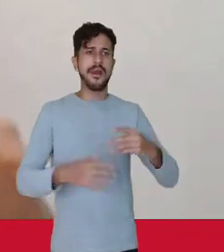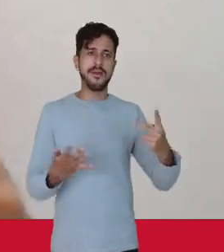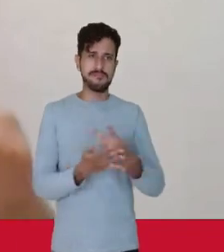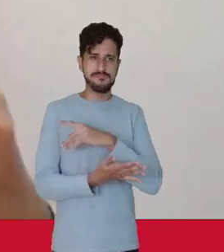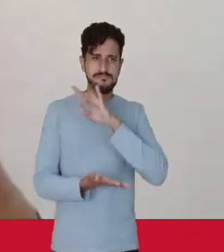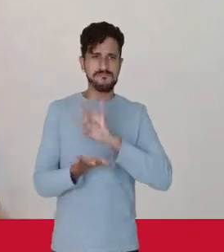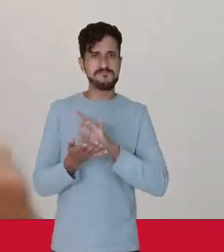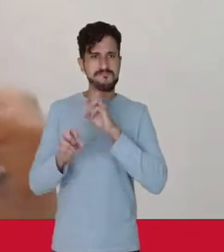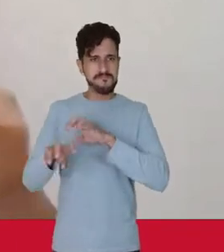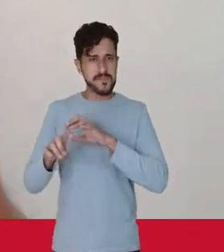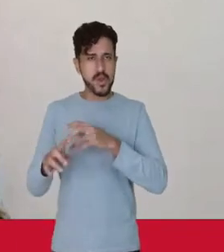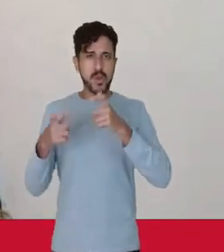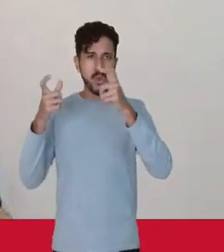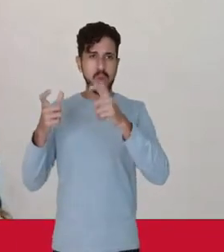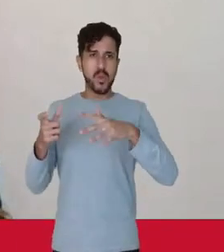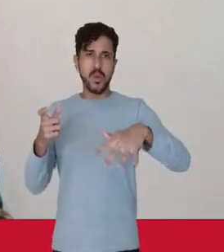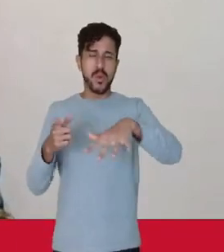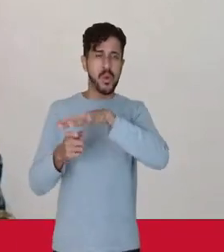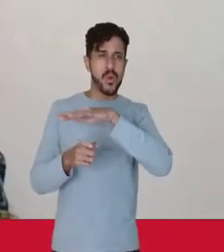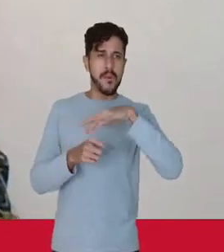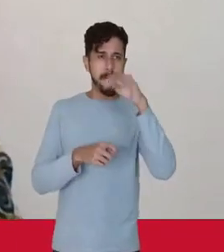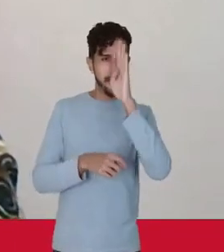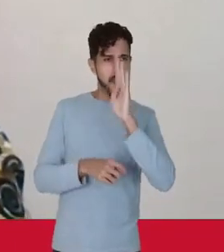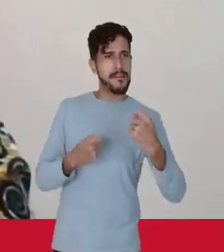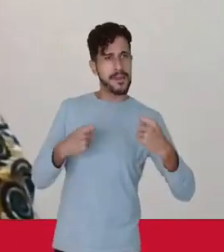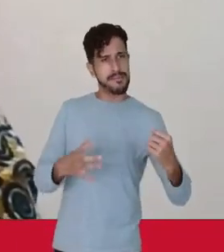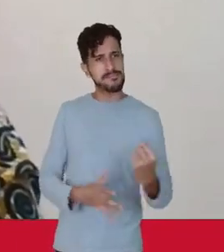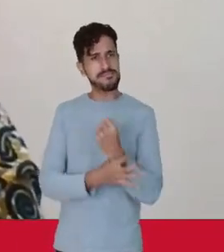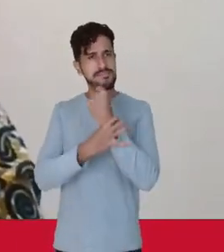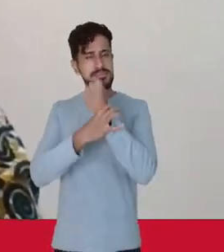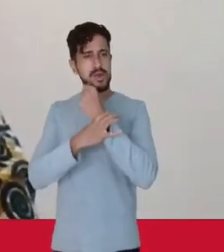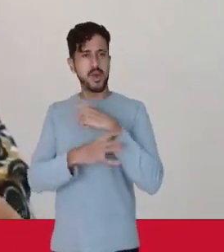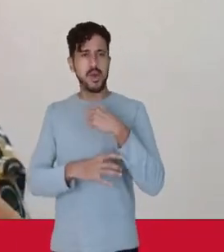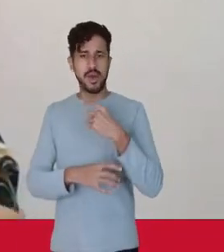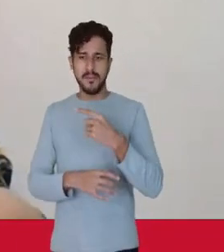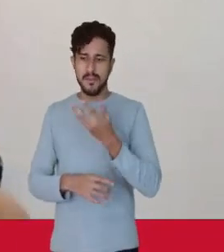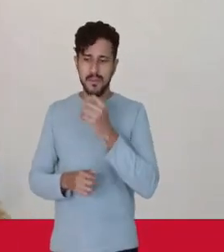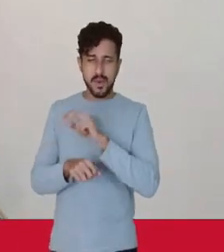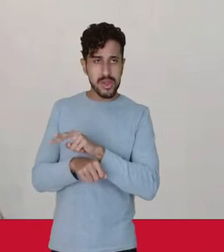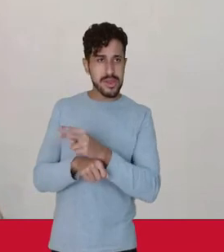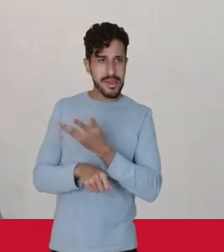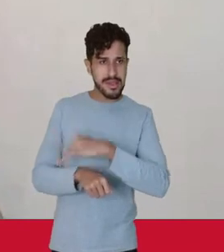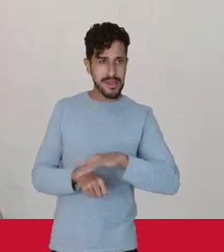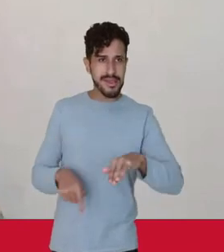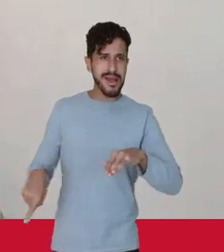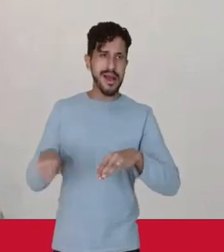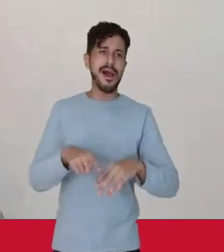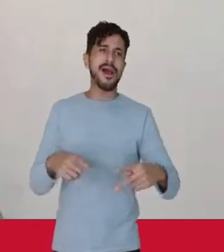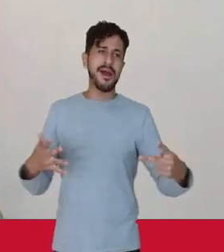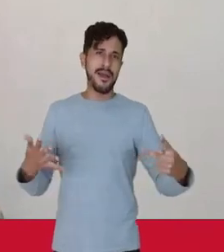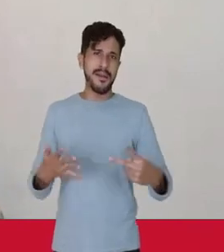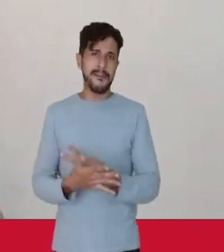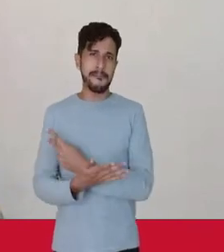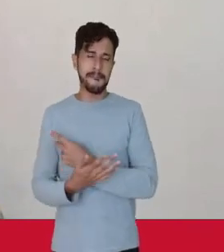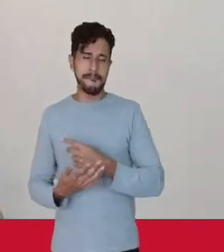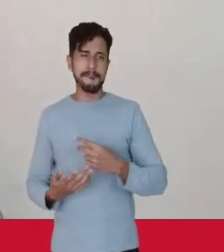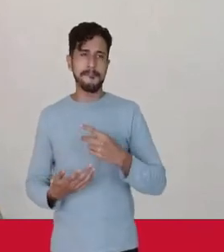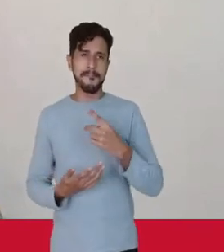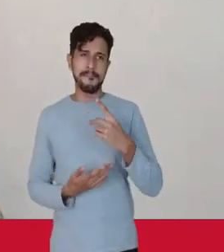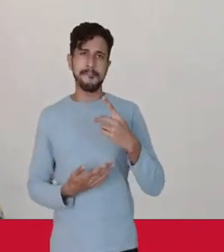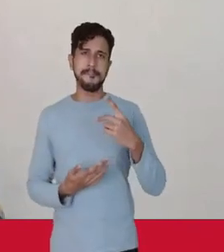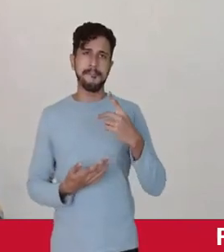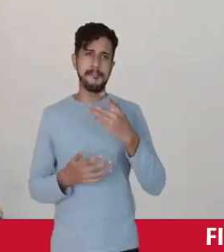infantil, no lugar onde o Estado deveria assegurar e resguardar as nossas crianças, é onde elas são primeiramente vítimas